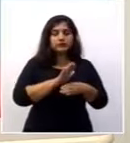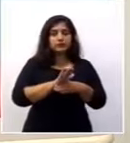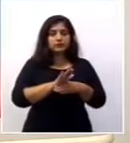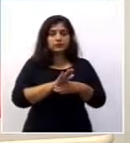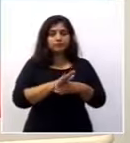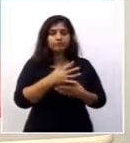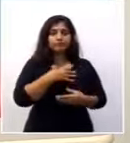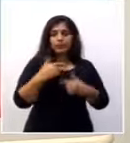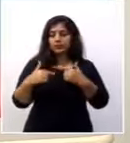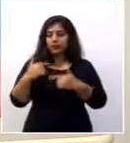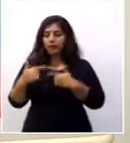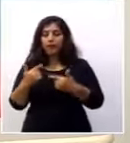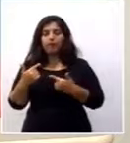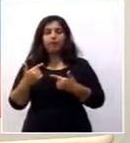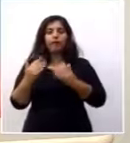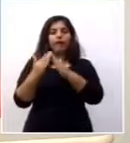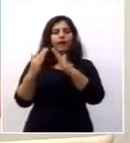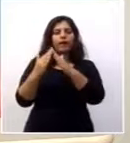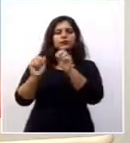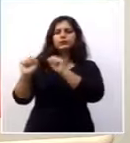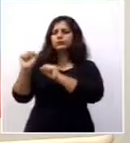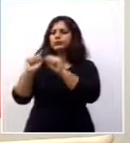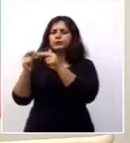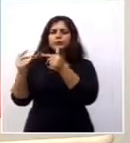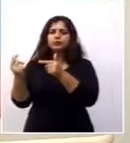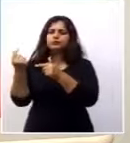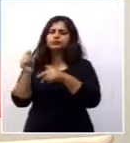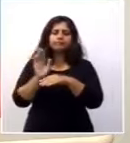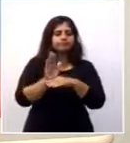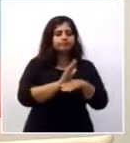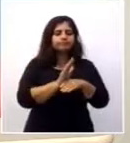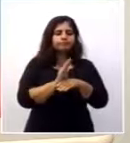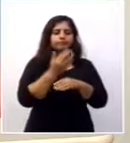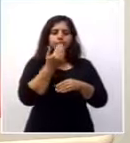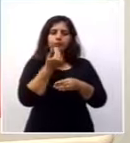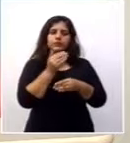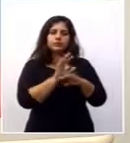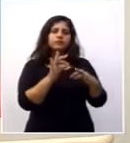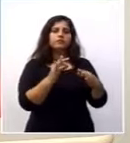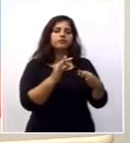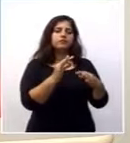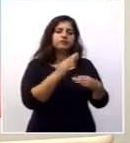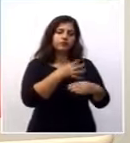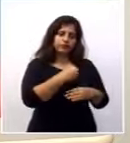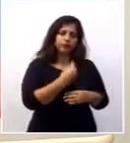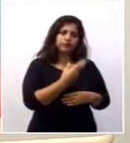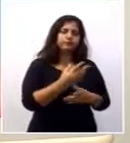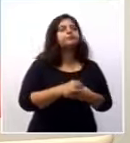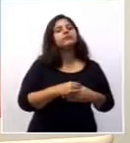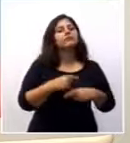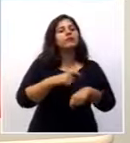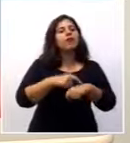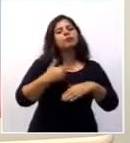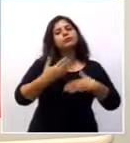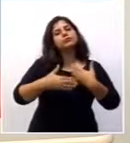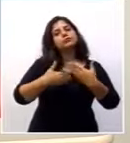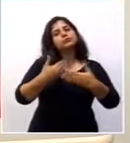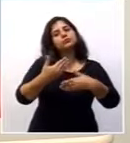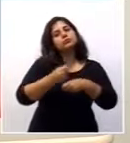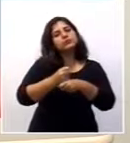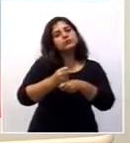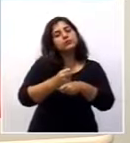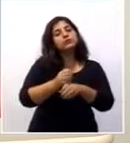né? Trabalhava nas casas das pessoas, tentando ajudar um pouquinho para poder manter os filhos. E o tempo foi passando, até